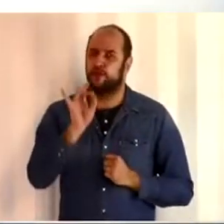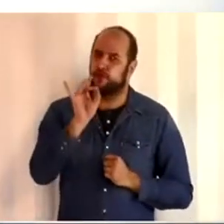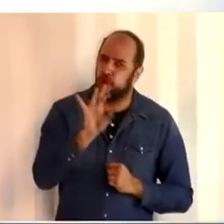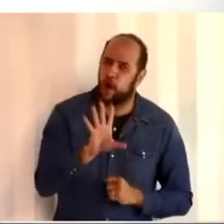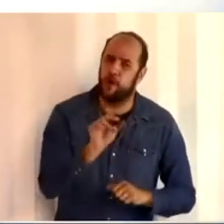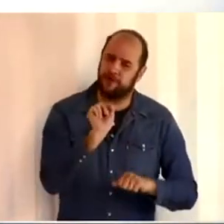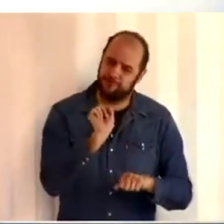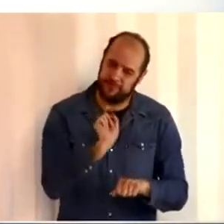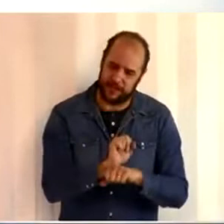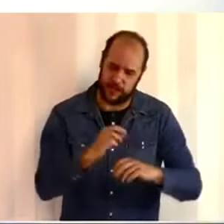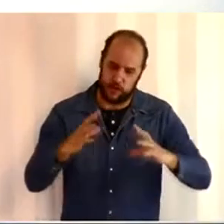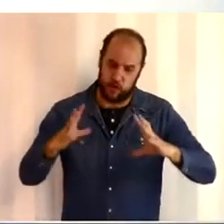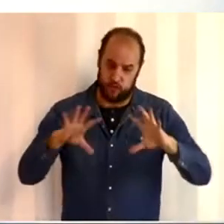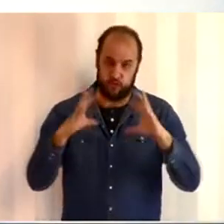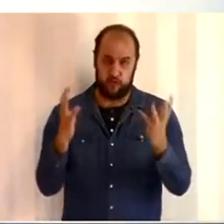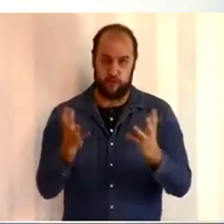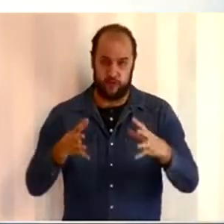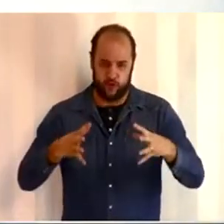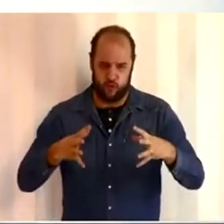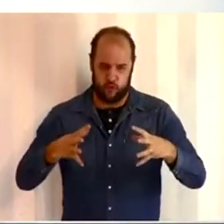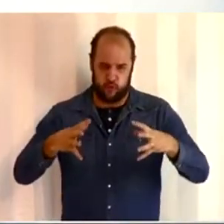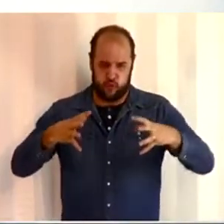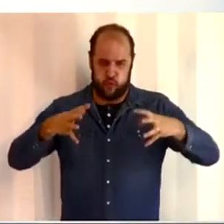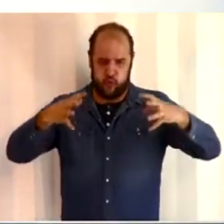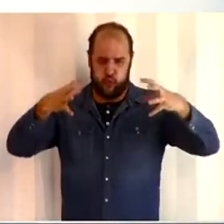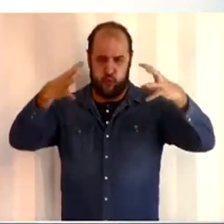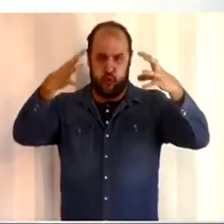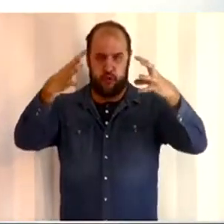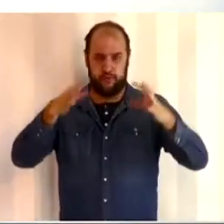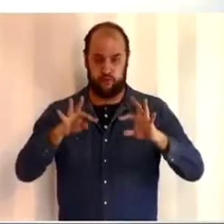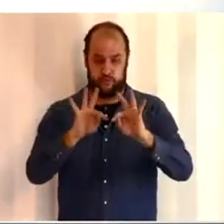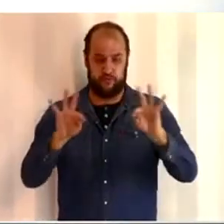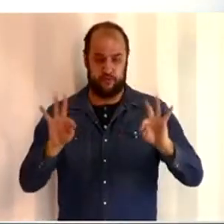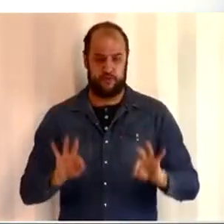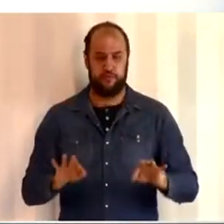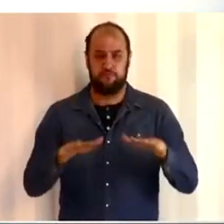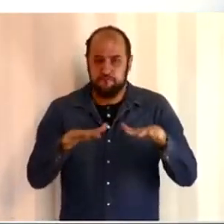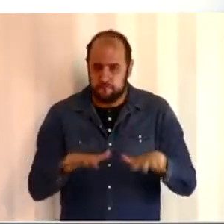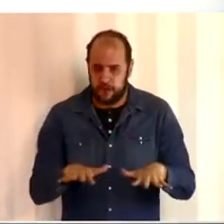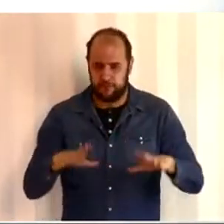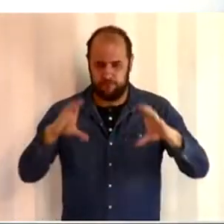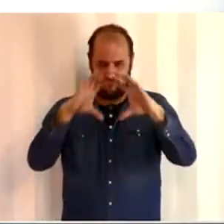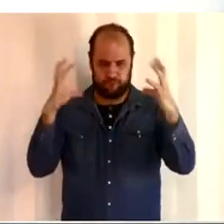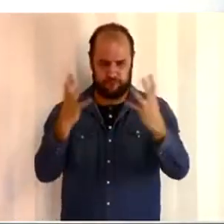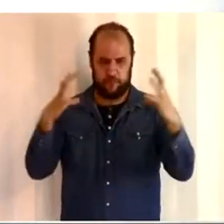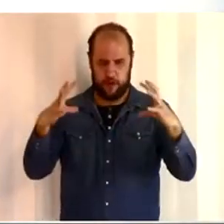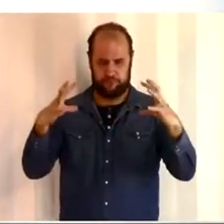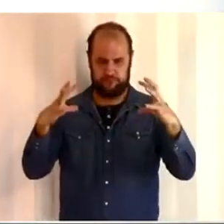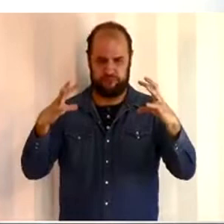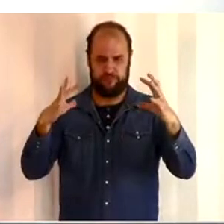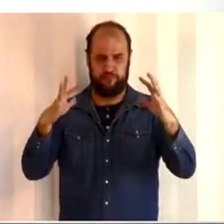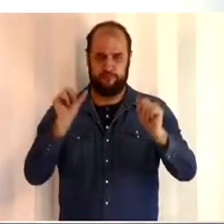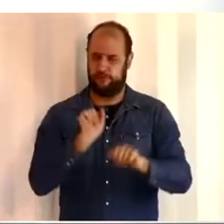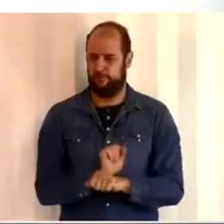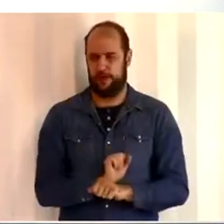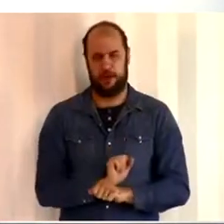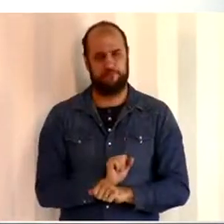erguer. Enquanto a nuvem permanecer sobre o tabernáculo, todo mundo aqui acampado no arraial de